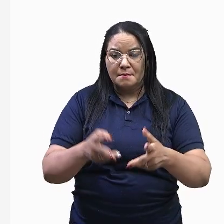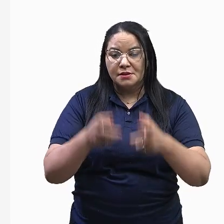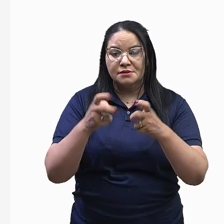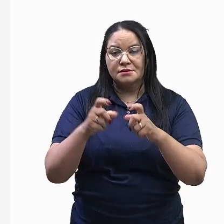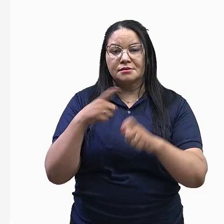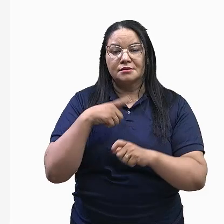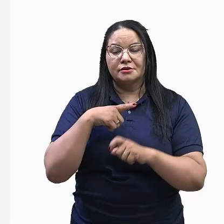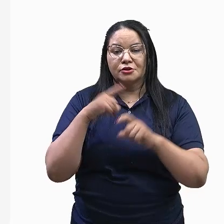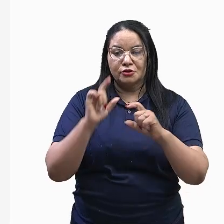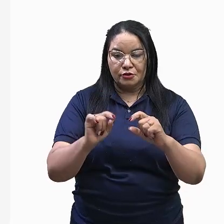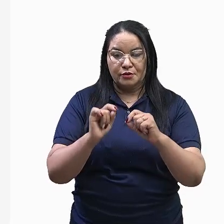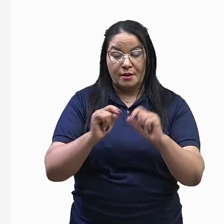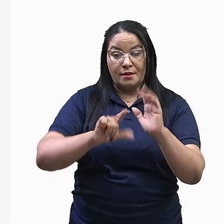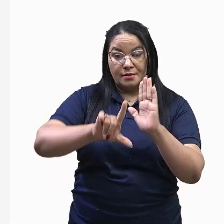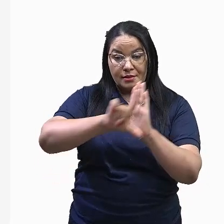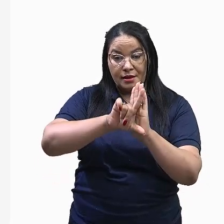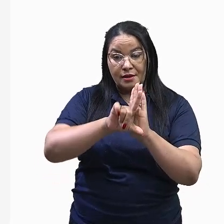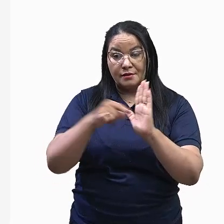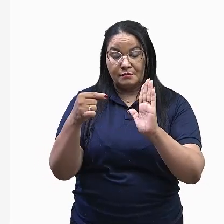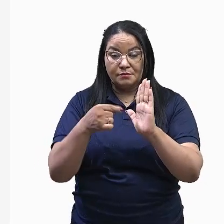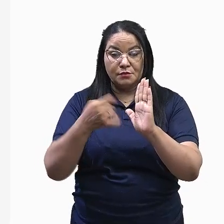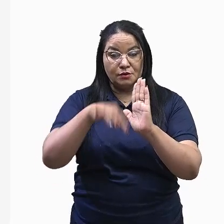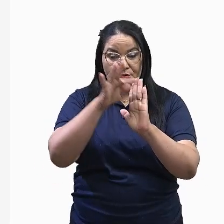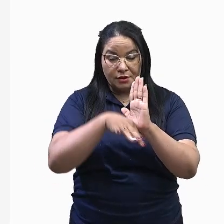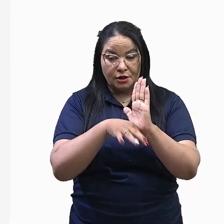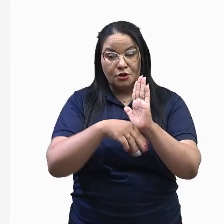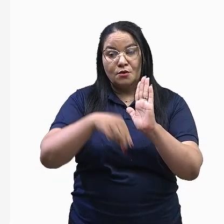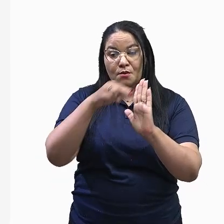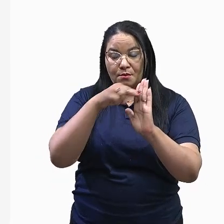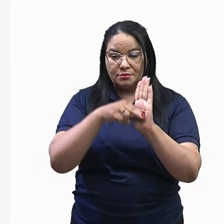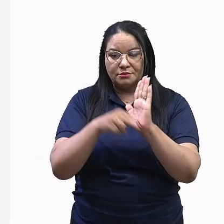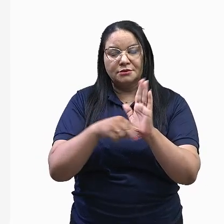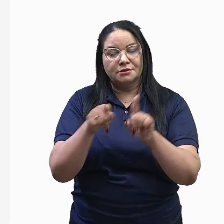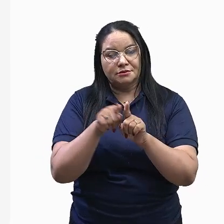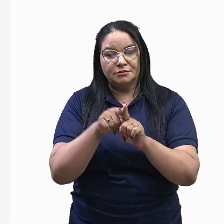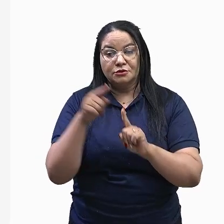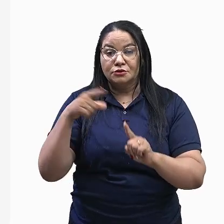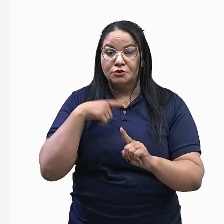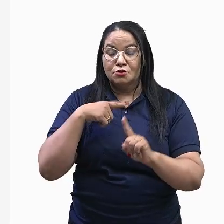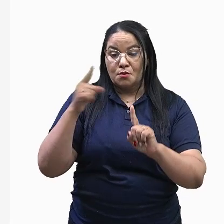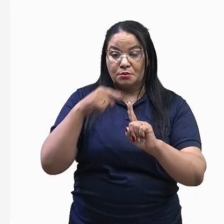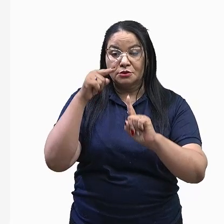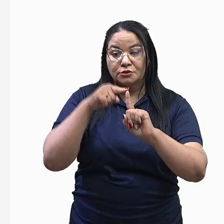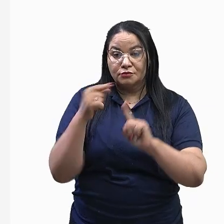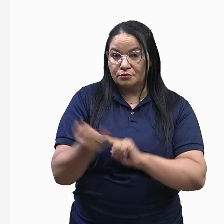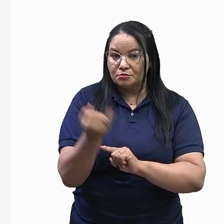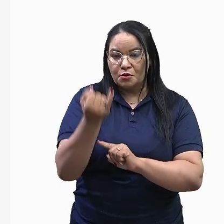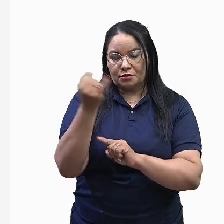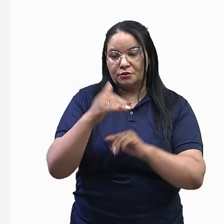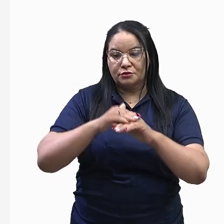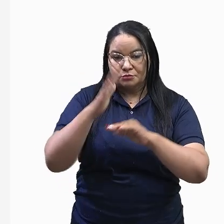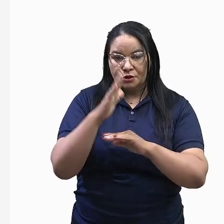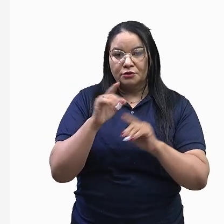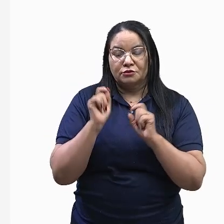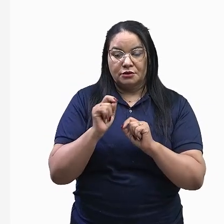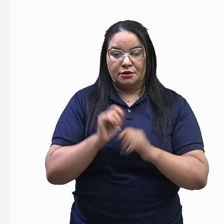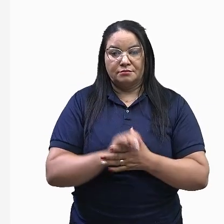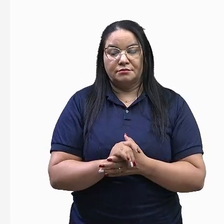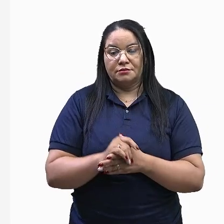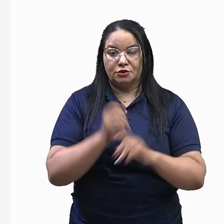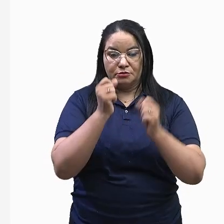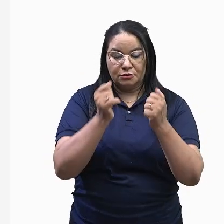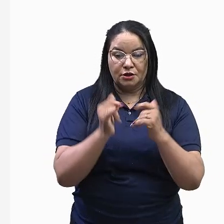leis, esses textos normativos, eles têm essa função importantíssima de delimitar os